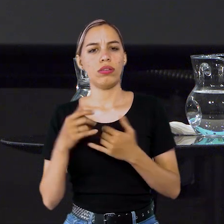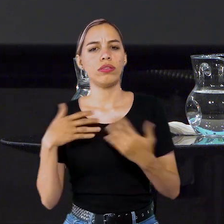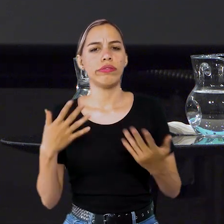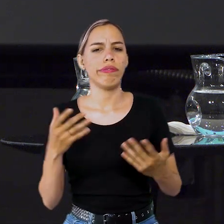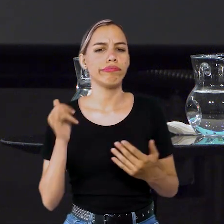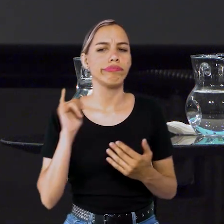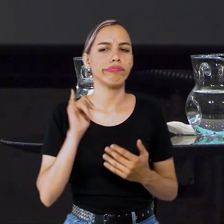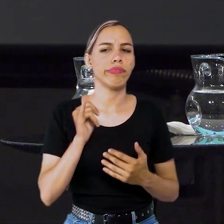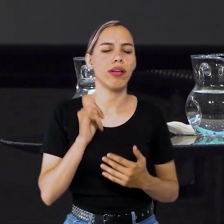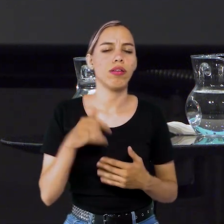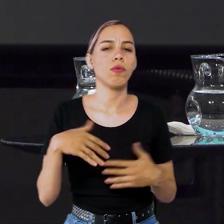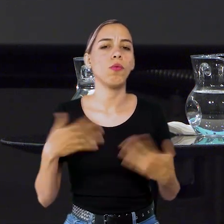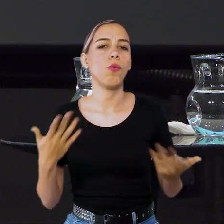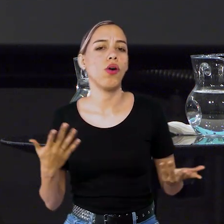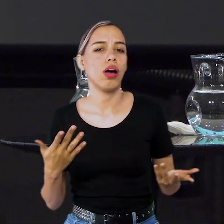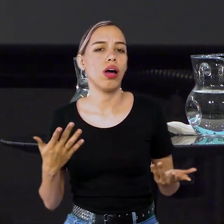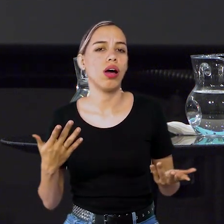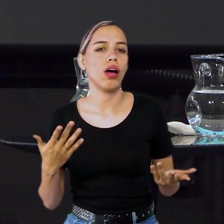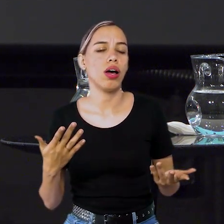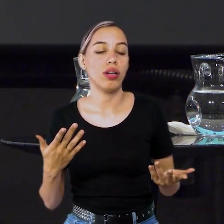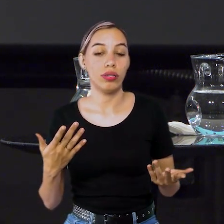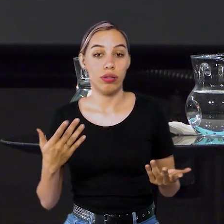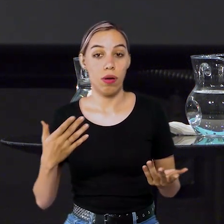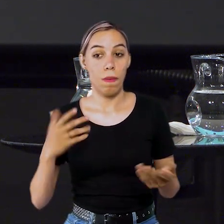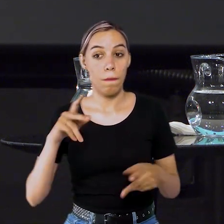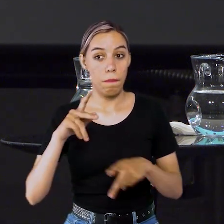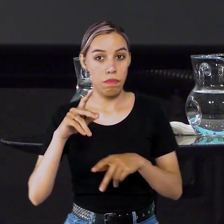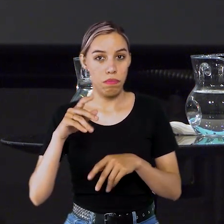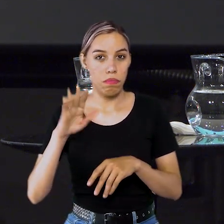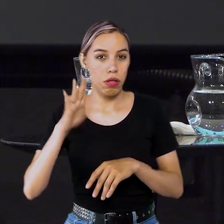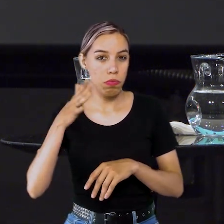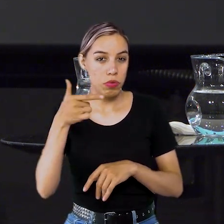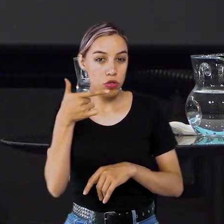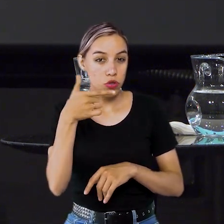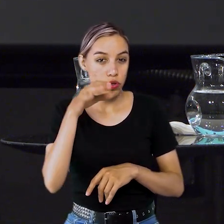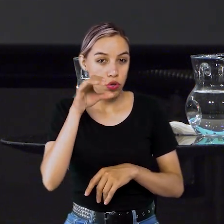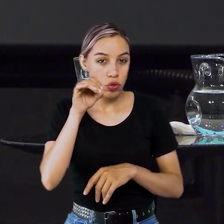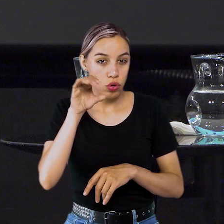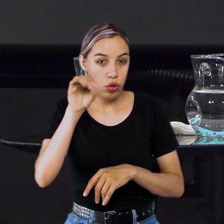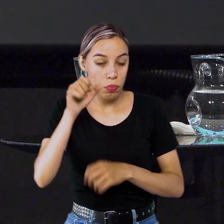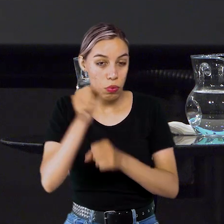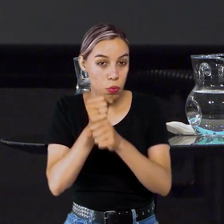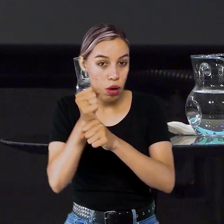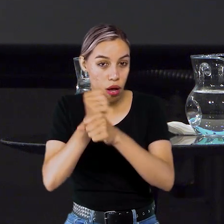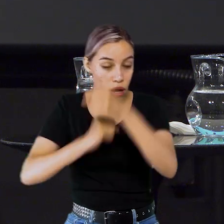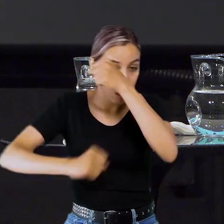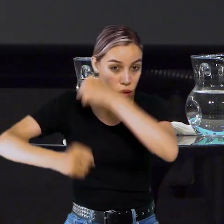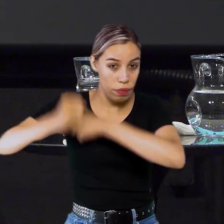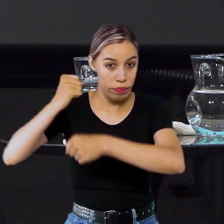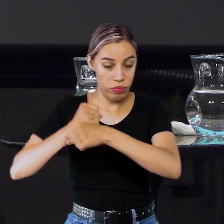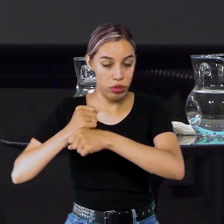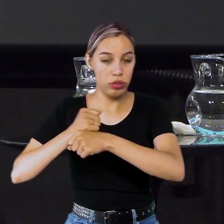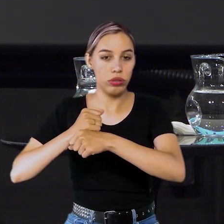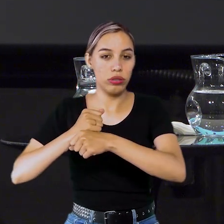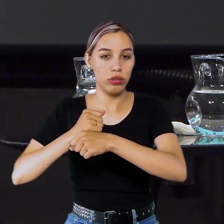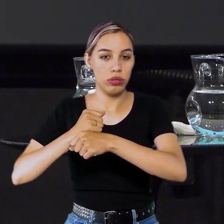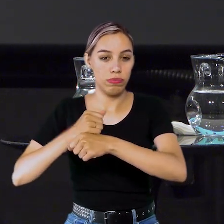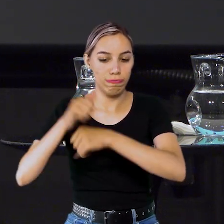anos, né, pelos Tiramon, que são saberes, né, que sabedor da história,